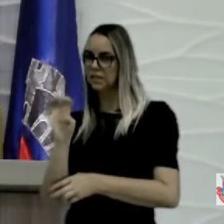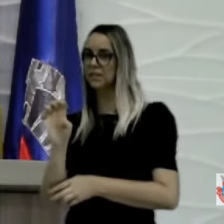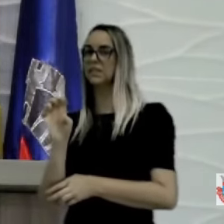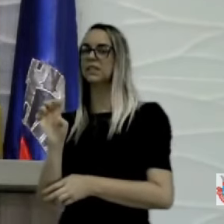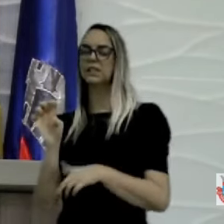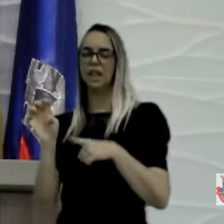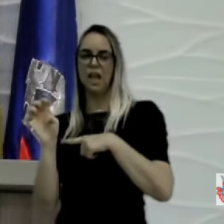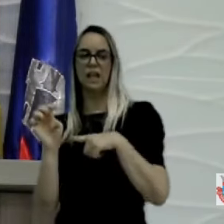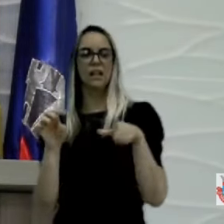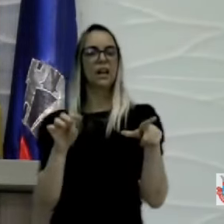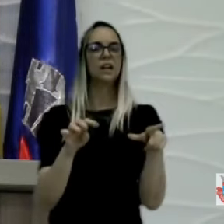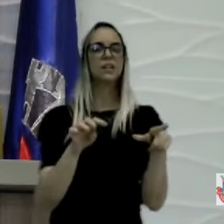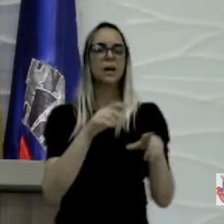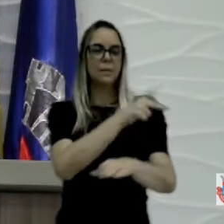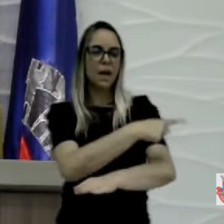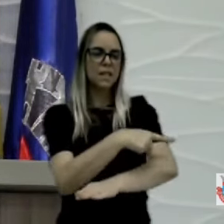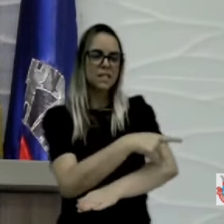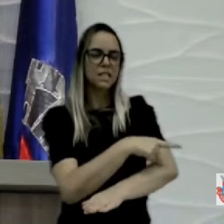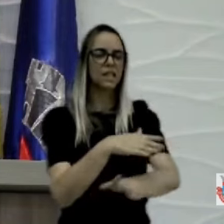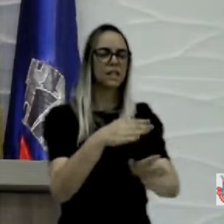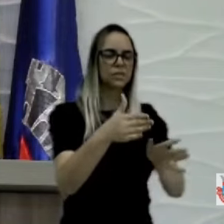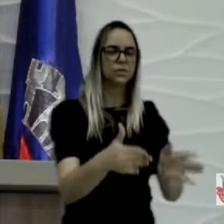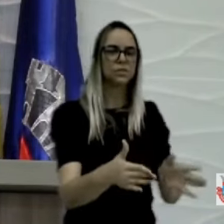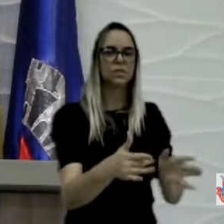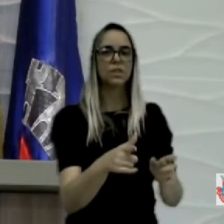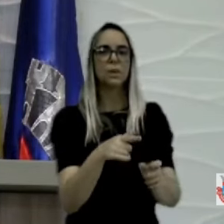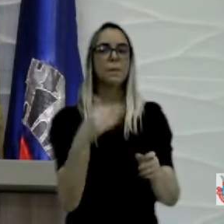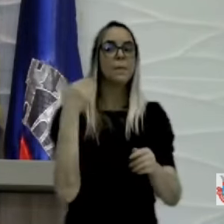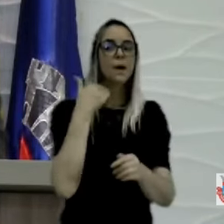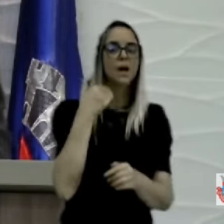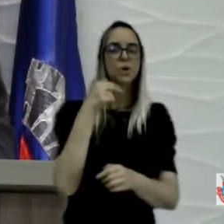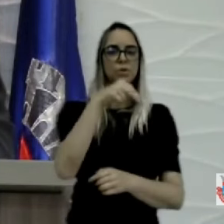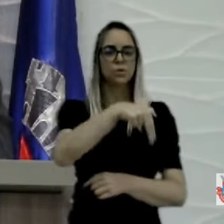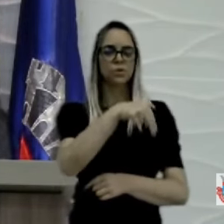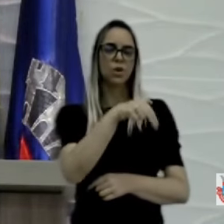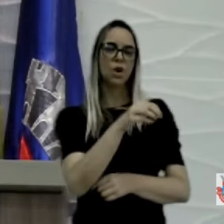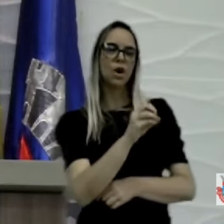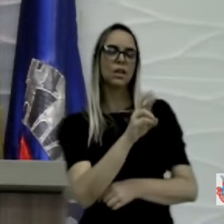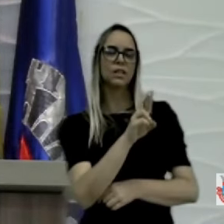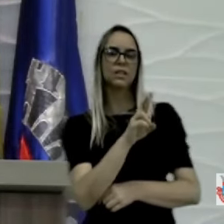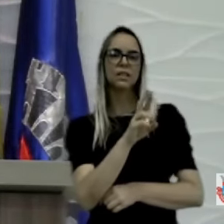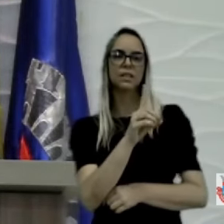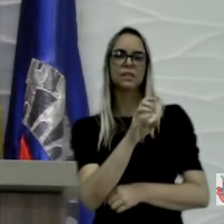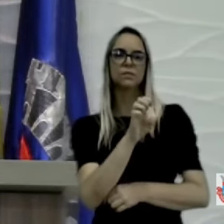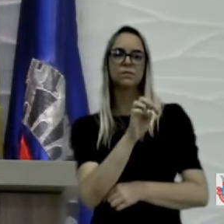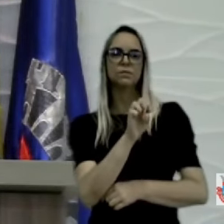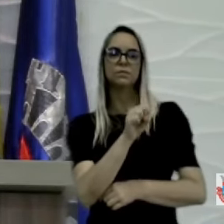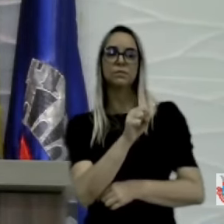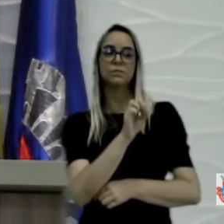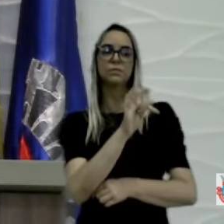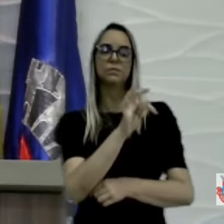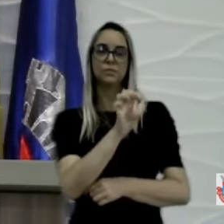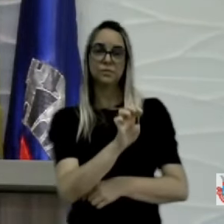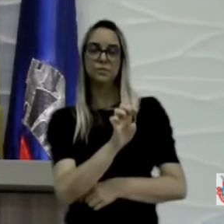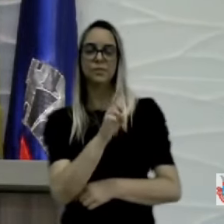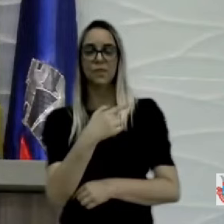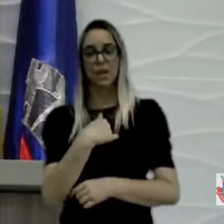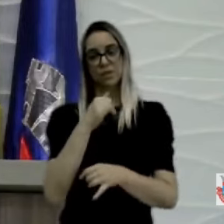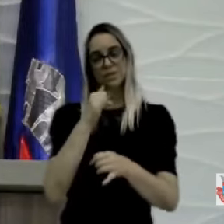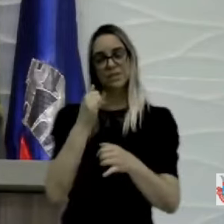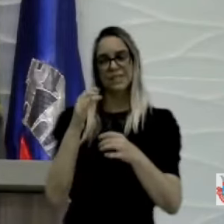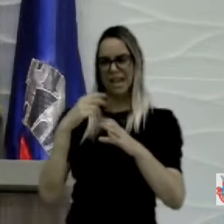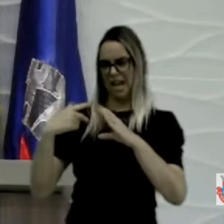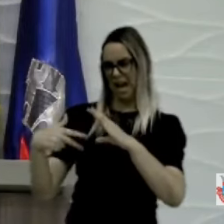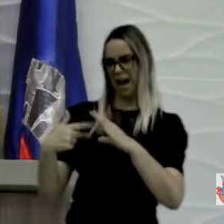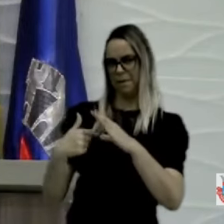ali um contêiner onde vai funcionar o Crede Amigo pelo Banco do Nordeste, tinha passado aqui pela Câmara. E eu quero dizer ao pessoal que nos